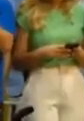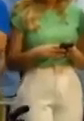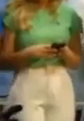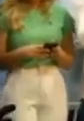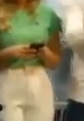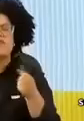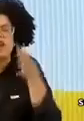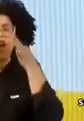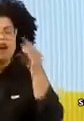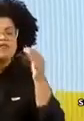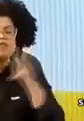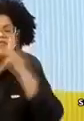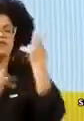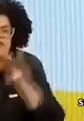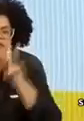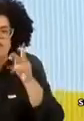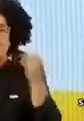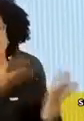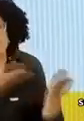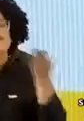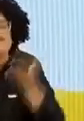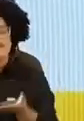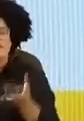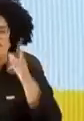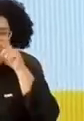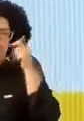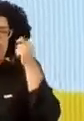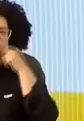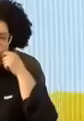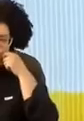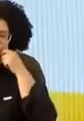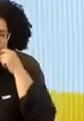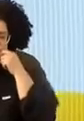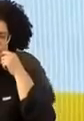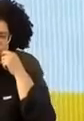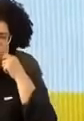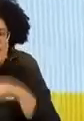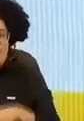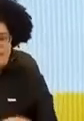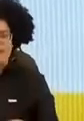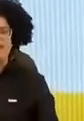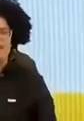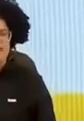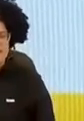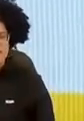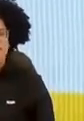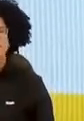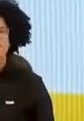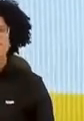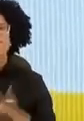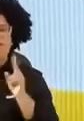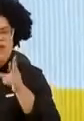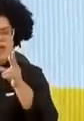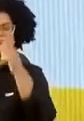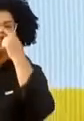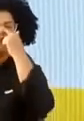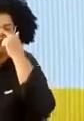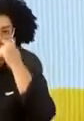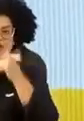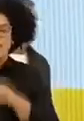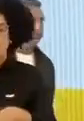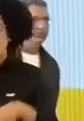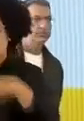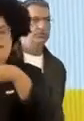Obrigado, Lira. Seja bem-vindo mais uma vez a Alagoas. E aqui nós vamos fazer de tudo para o senhor ter a